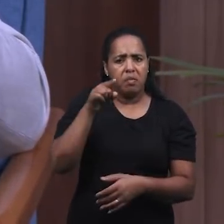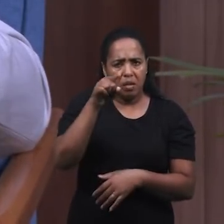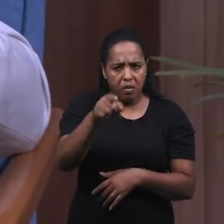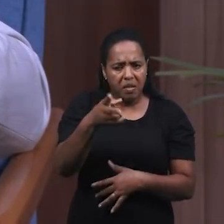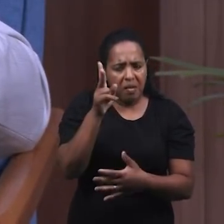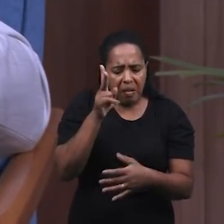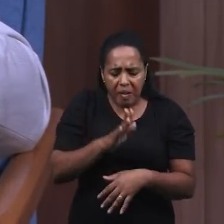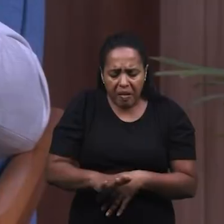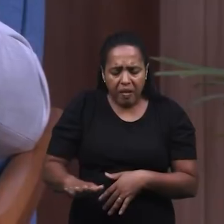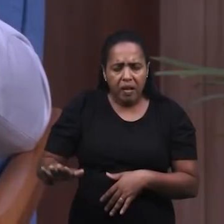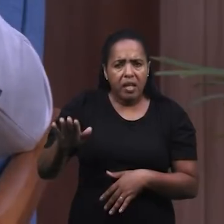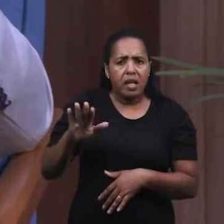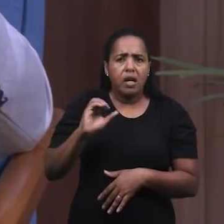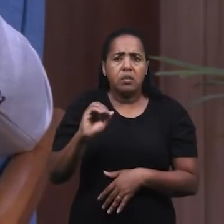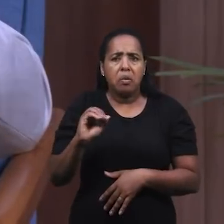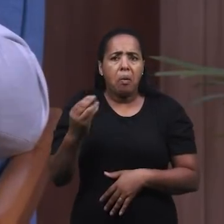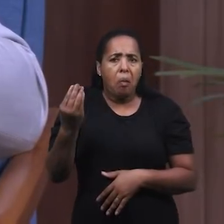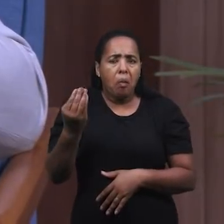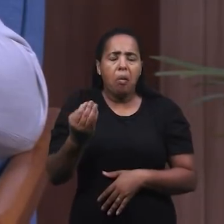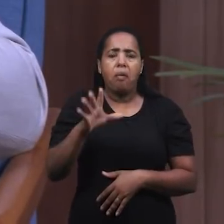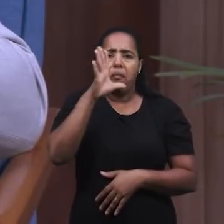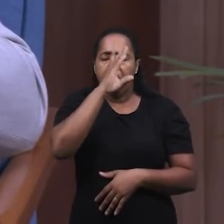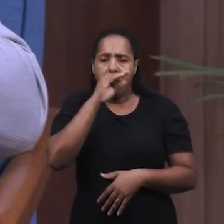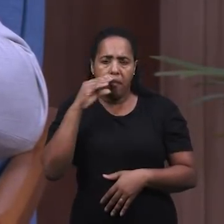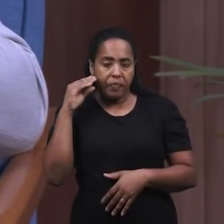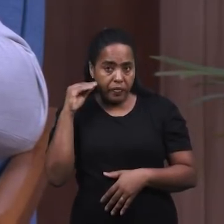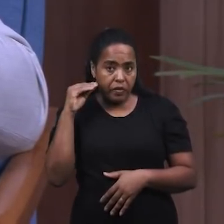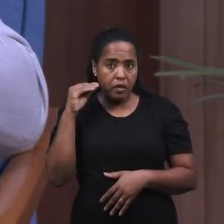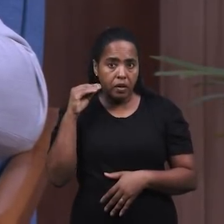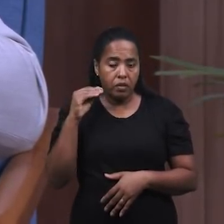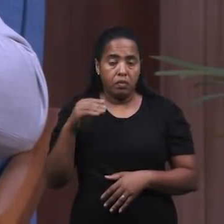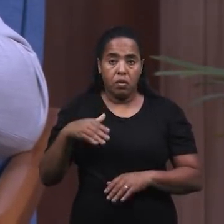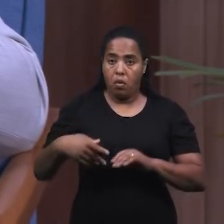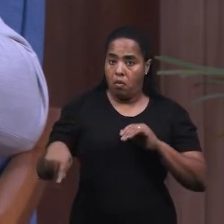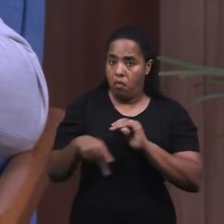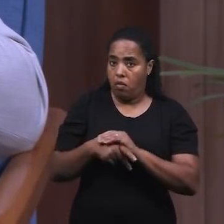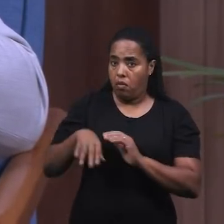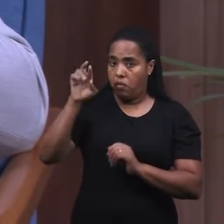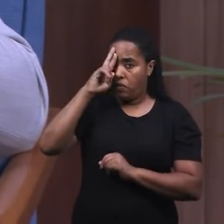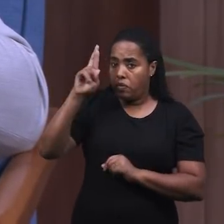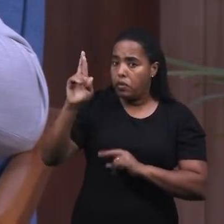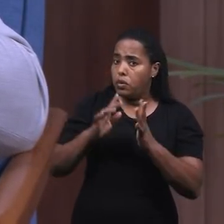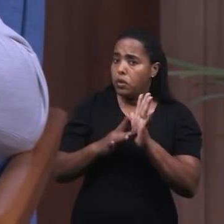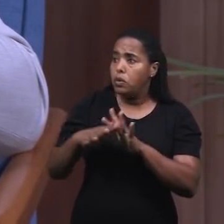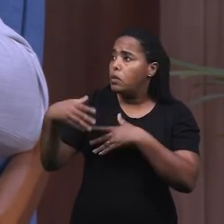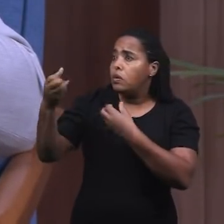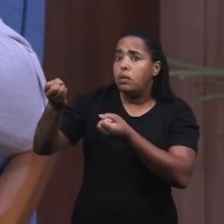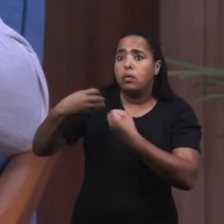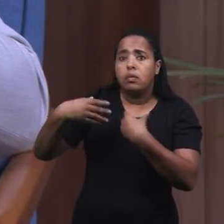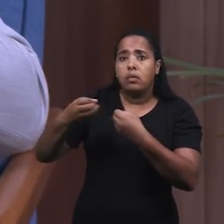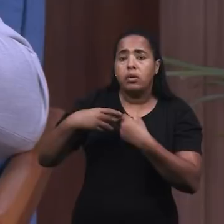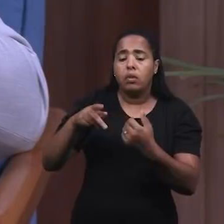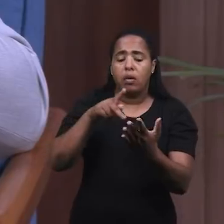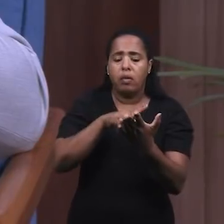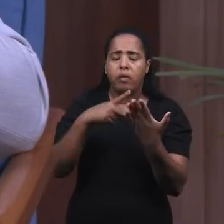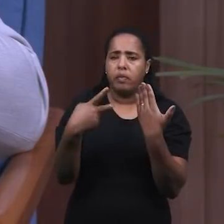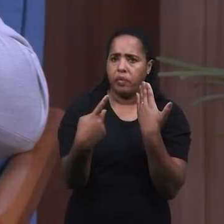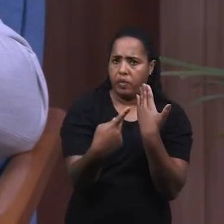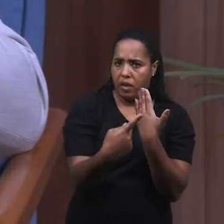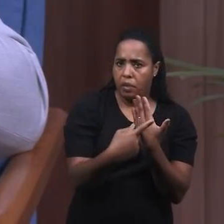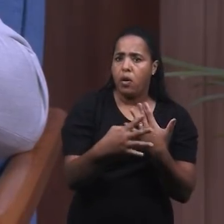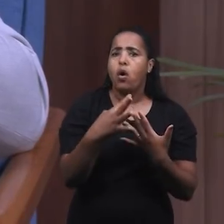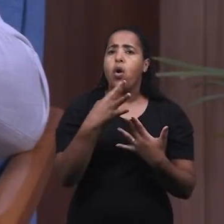uma criança, ou um intermediário, ou mesmo um adolescente. O próprio Senhor Jesus nos ensinou isso na parábola conhecida